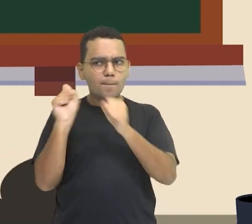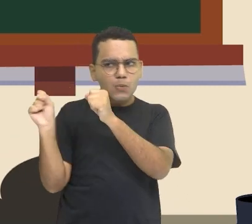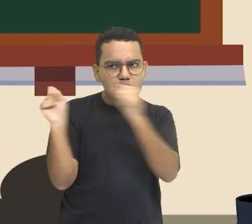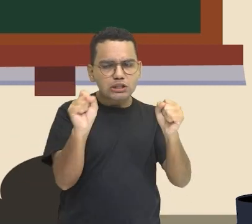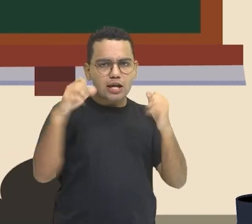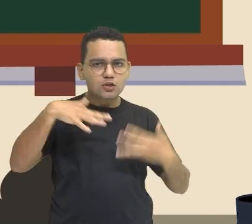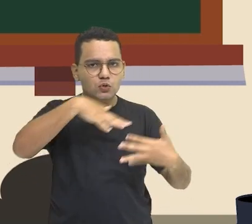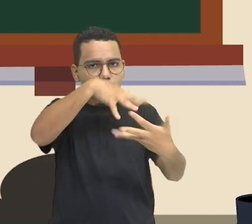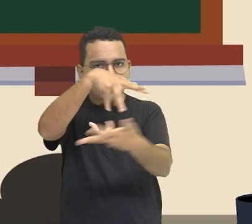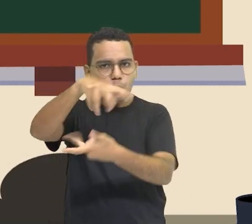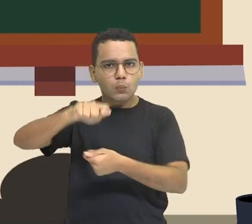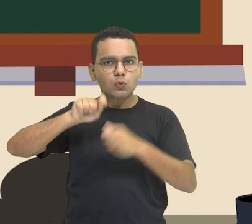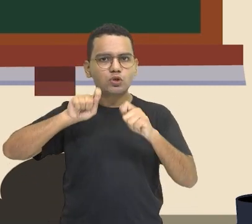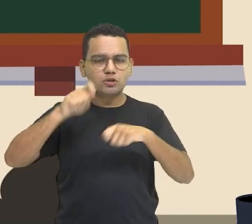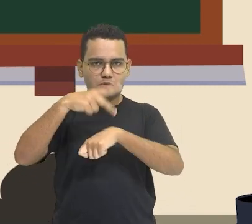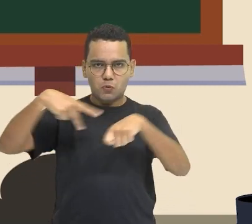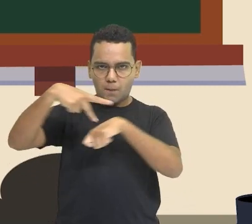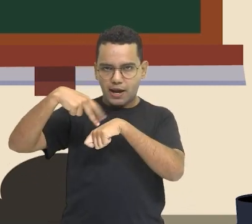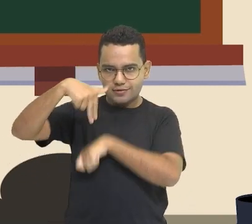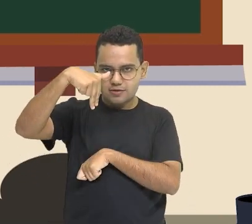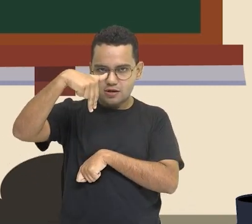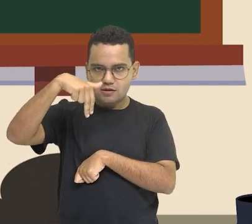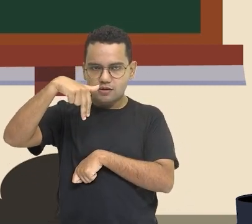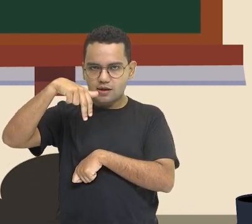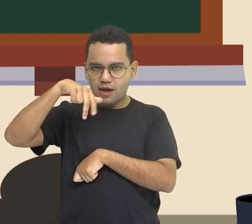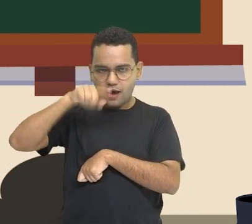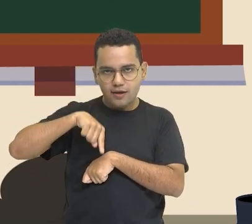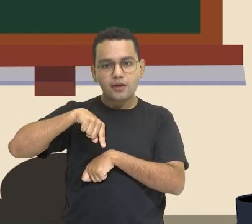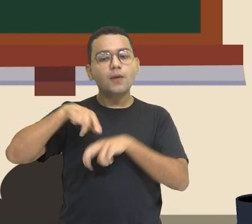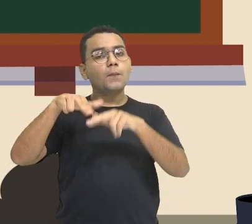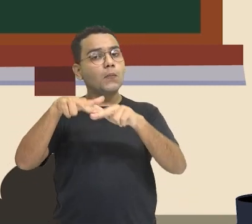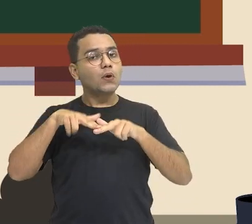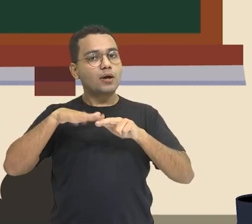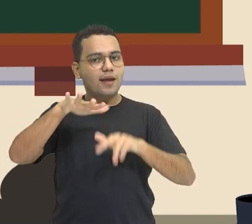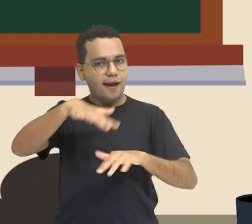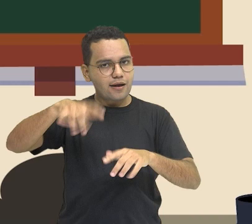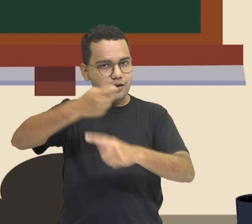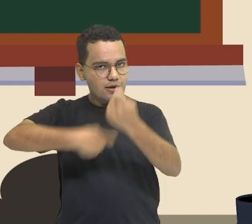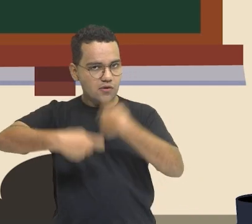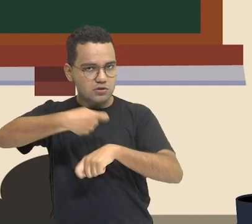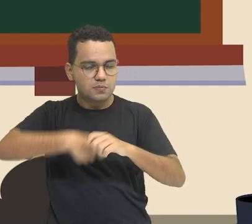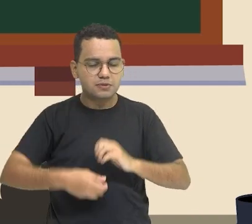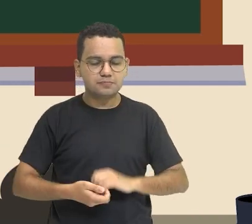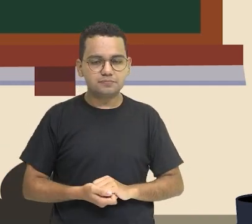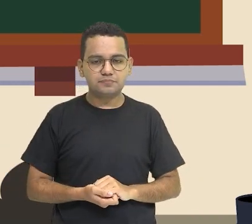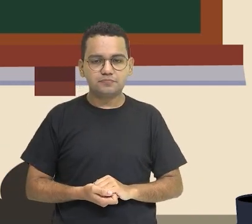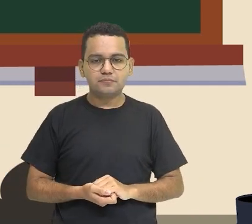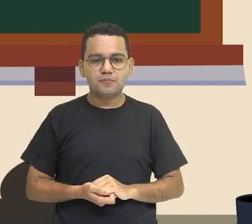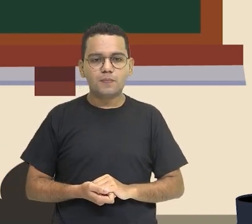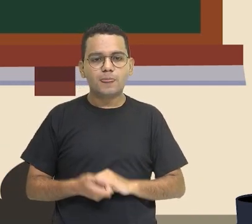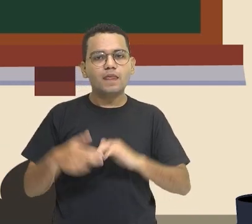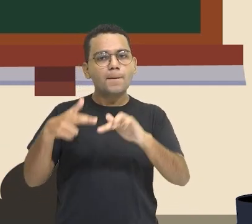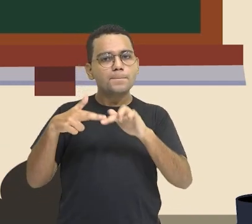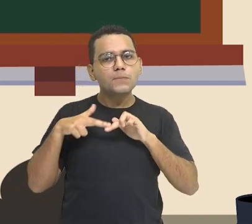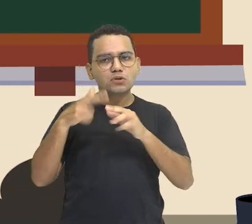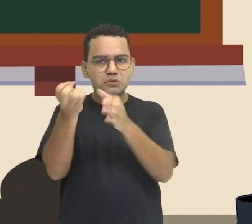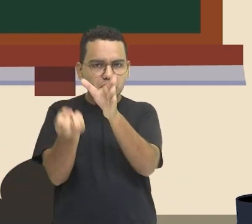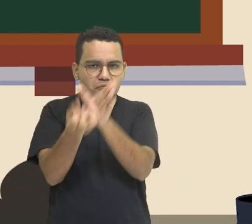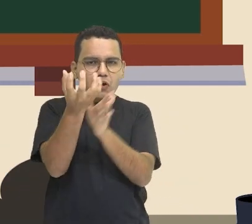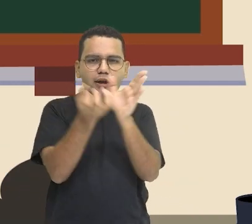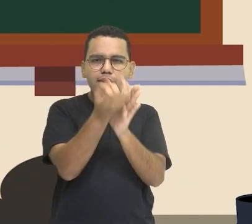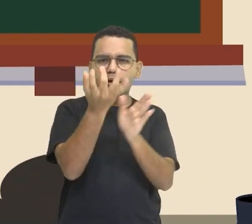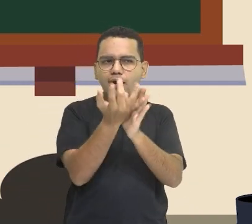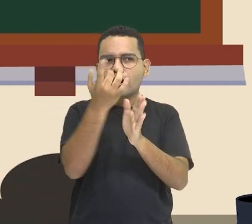global em um Estado nacional, mas sim o poderio econômico. Nesse plano, novas frentes surgiram para rivalizar